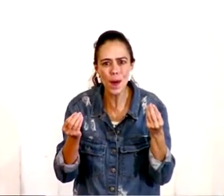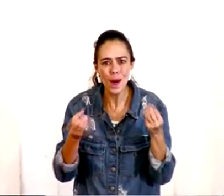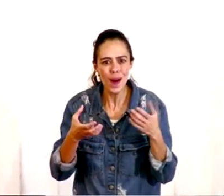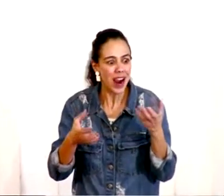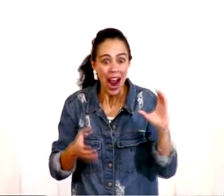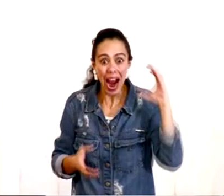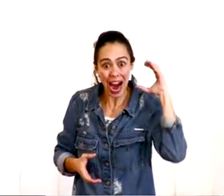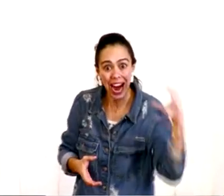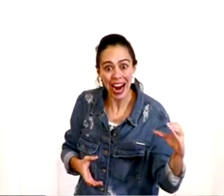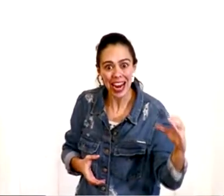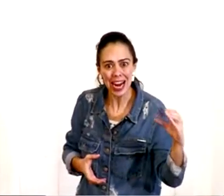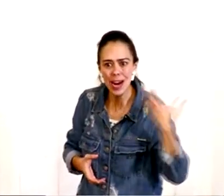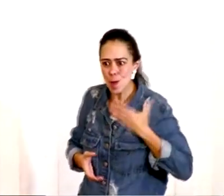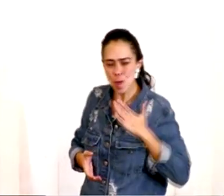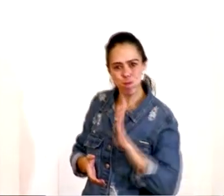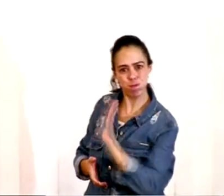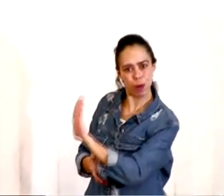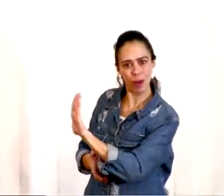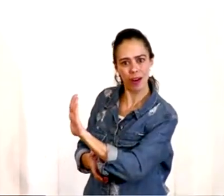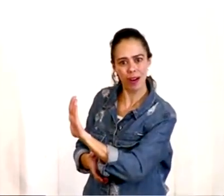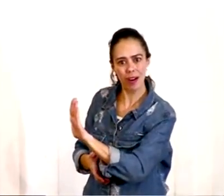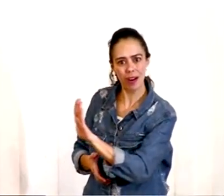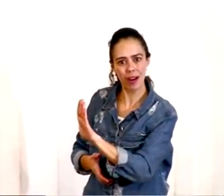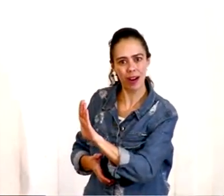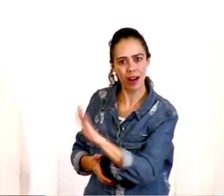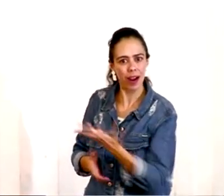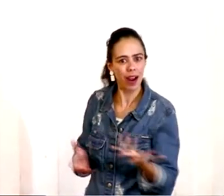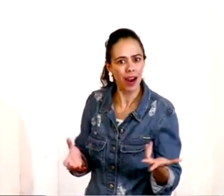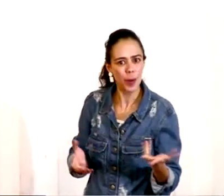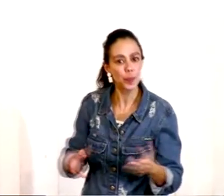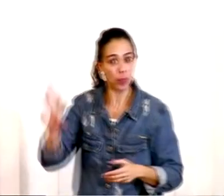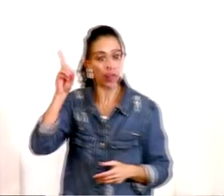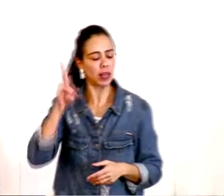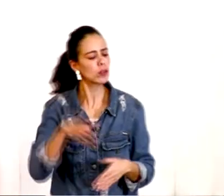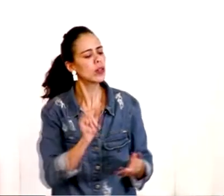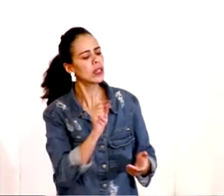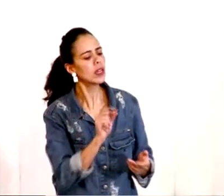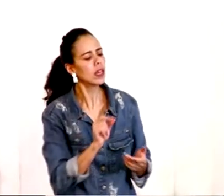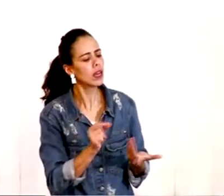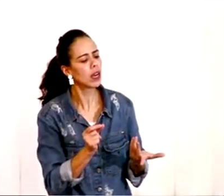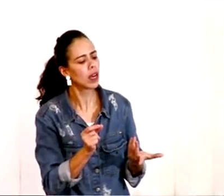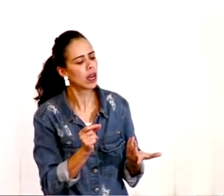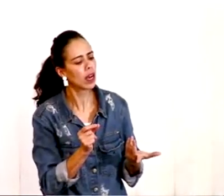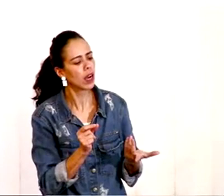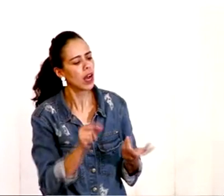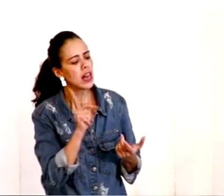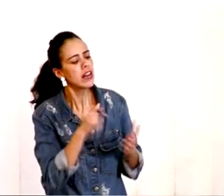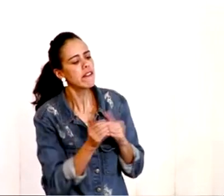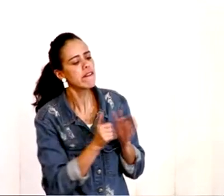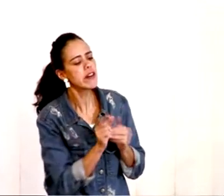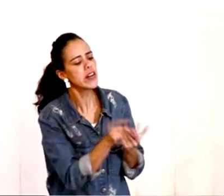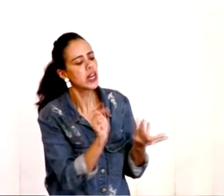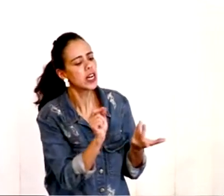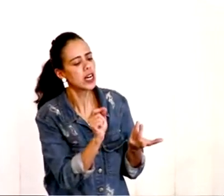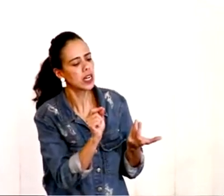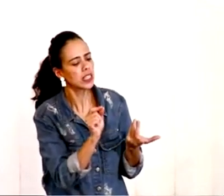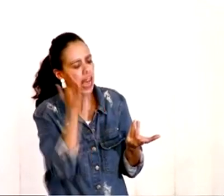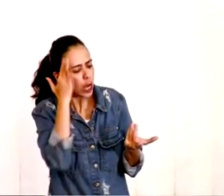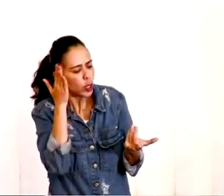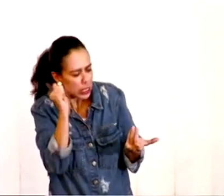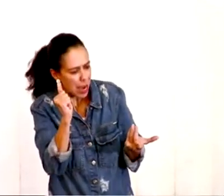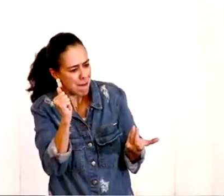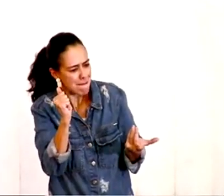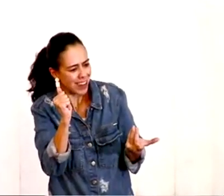E disse Deus, versículo 10: que fizeste? A voz do sangue do teu irmão clama da terra a